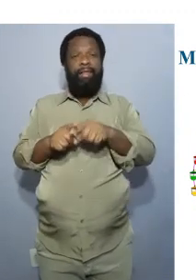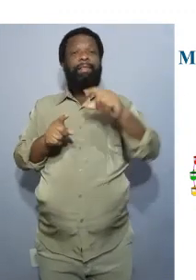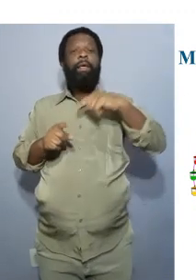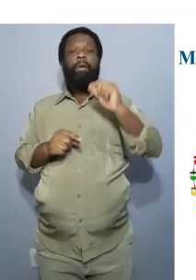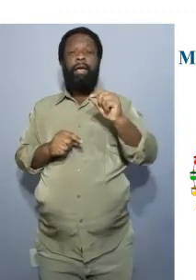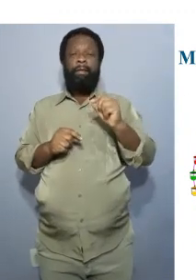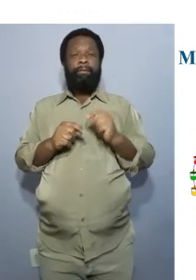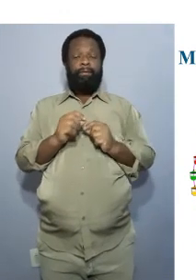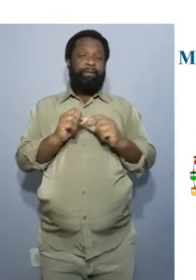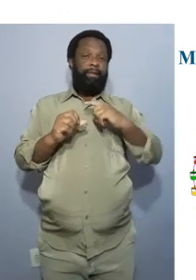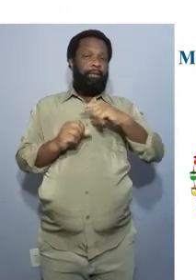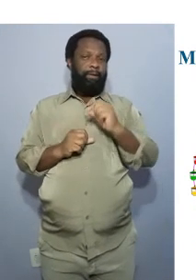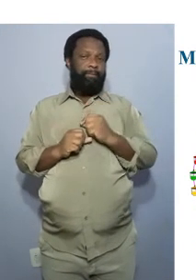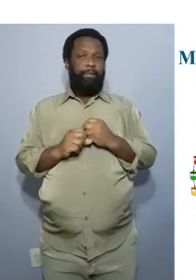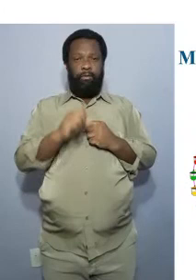tem